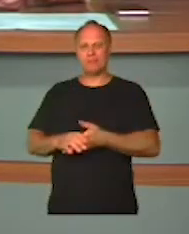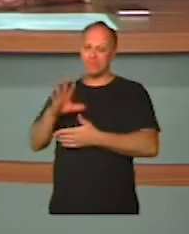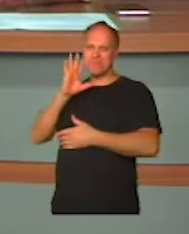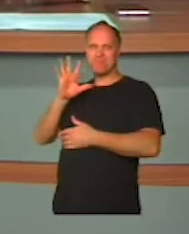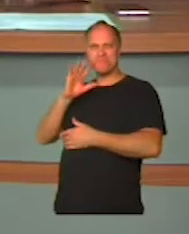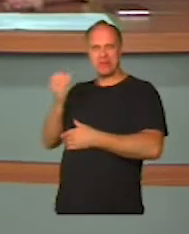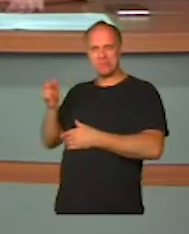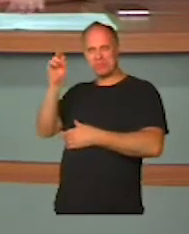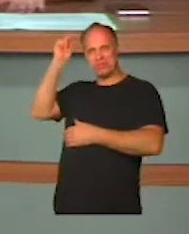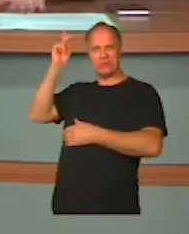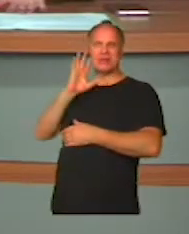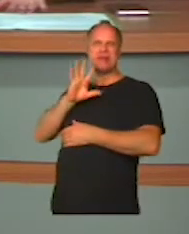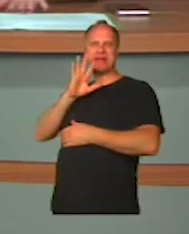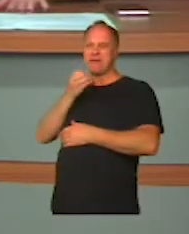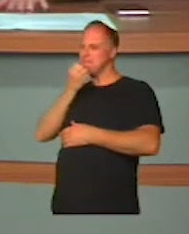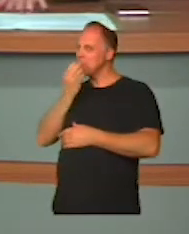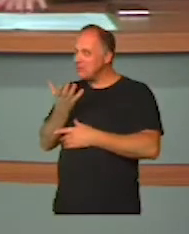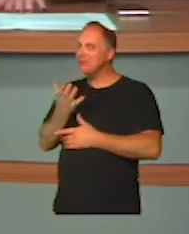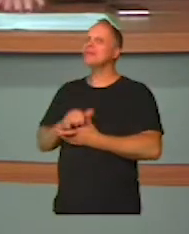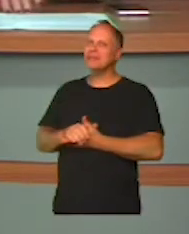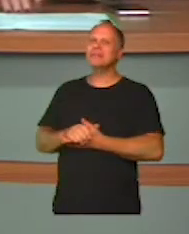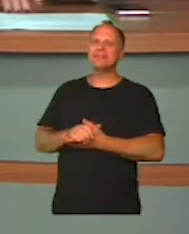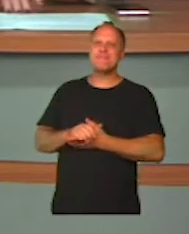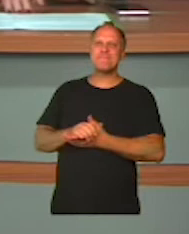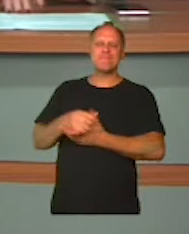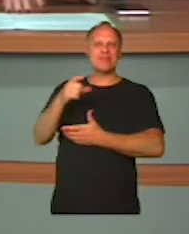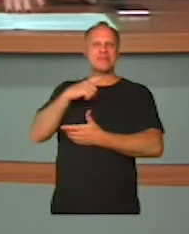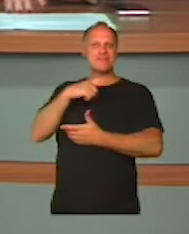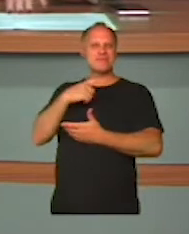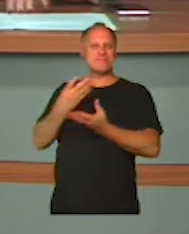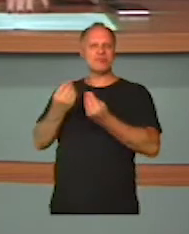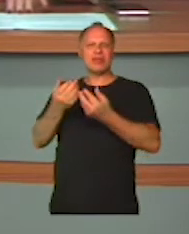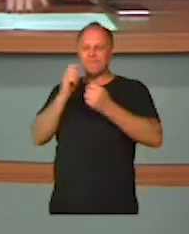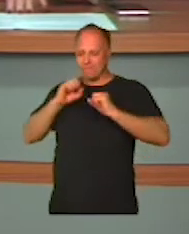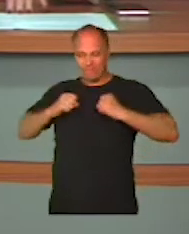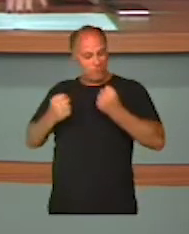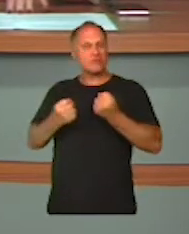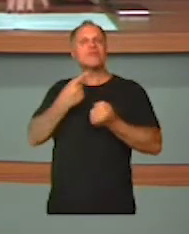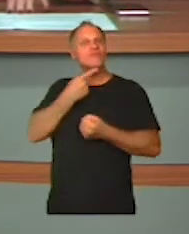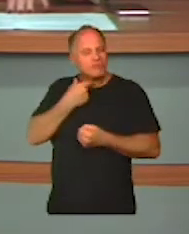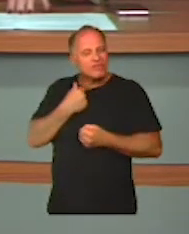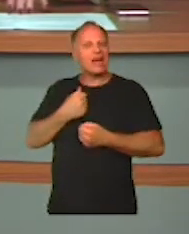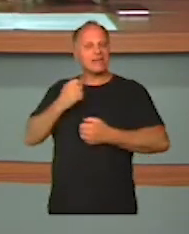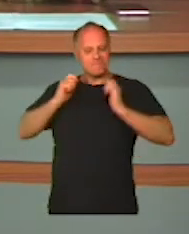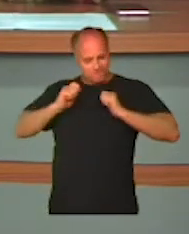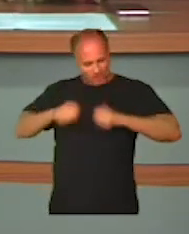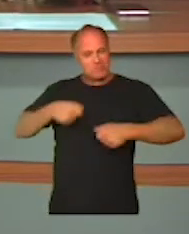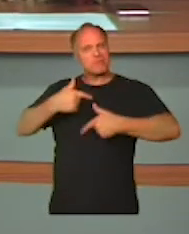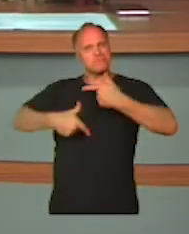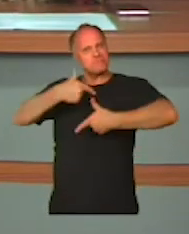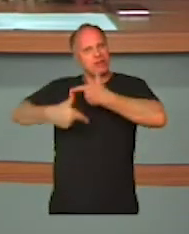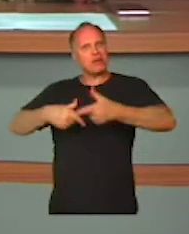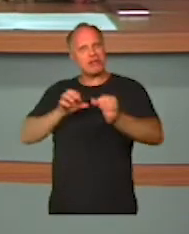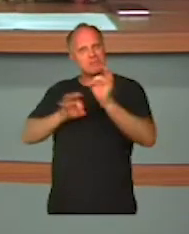Olha que história bacana, fantástico, né? E tem que ter muita força de vontade também, né, Fábio? Para conseguir